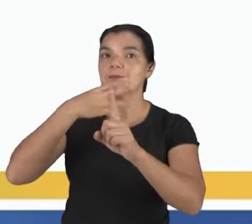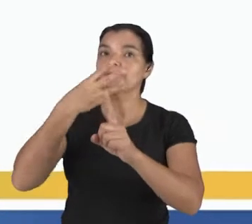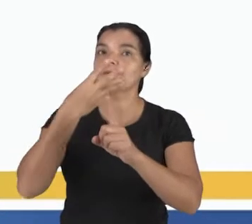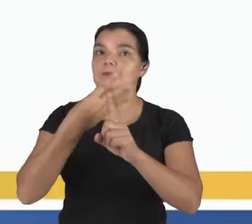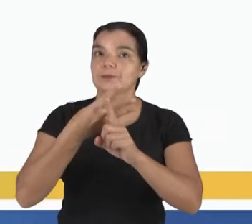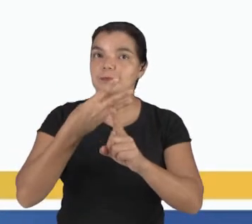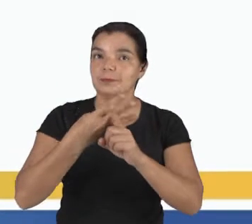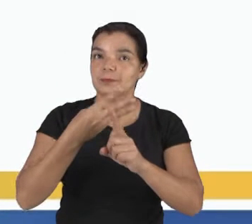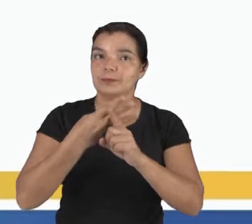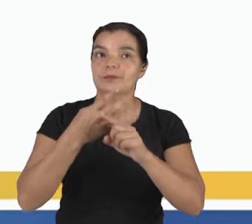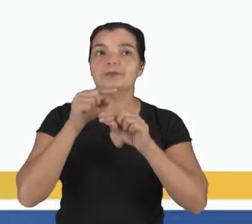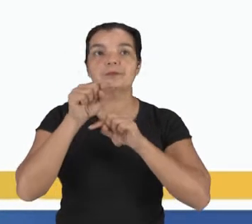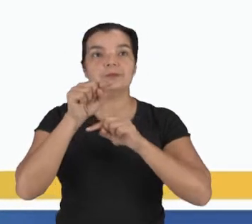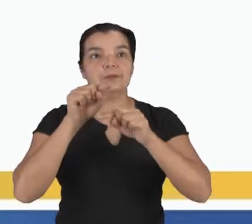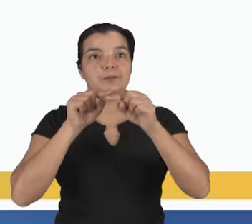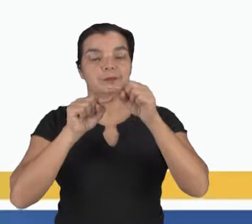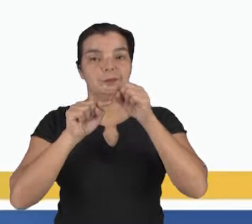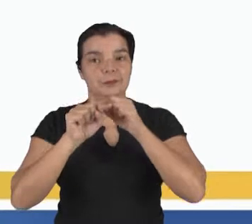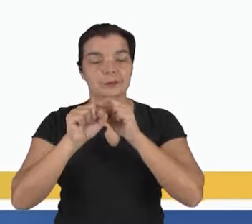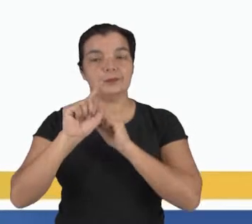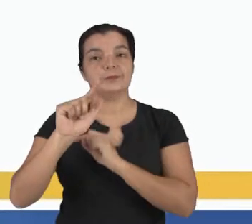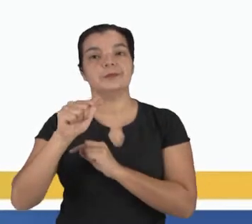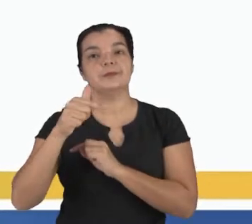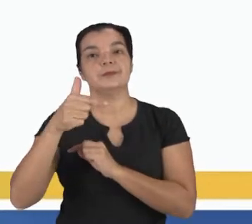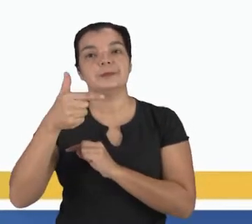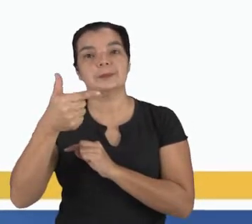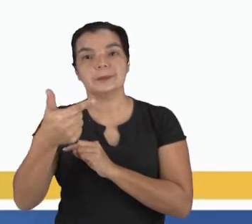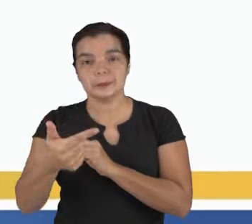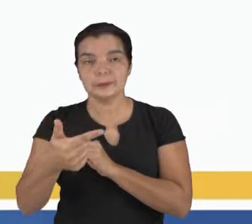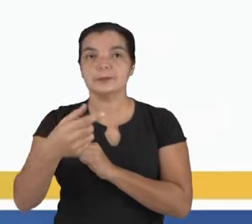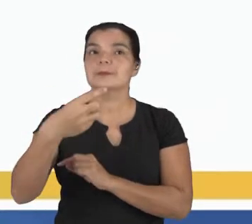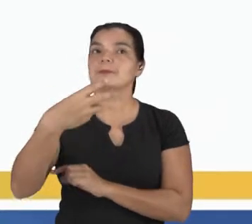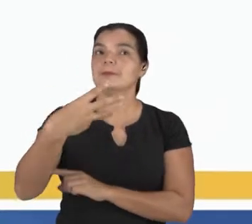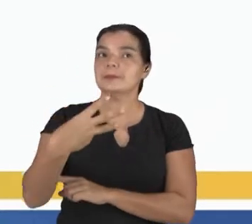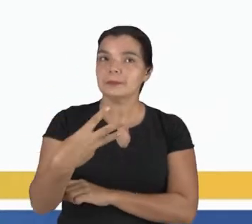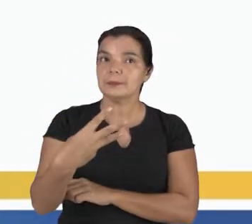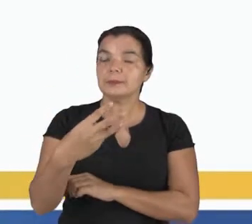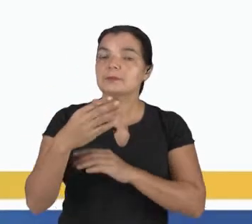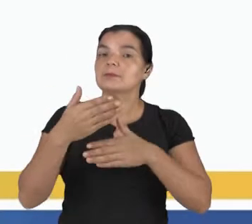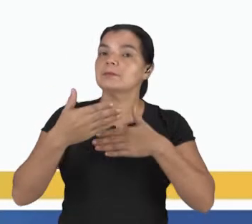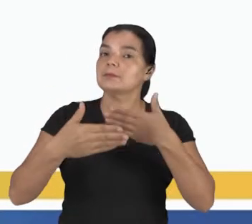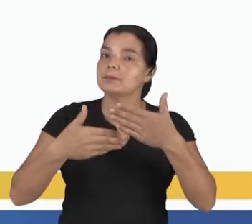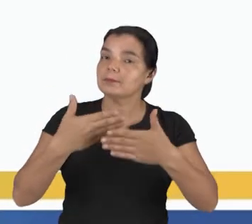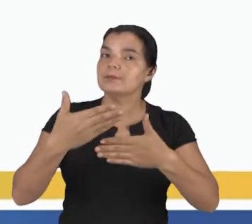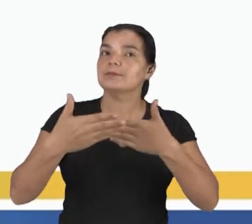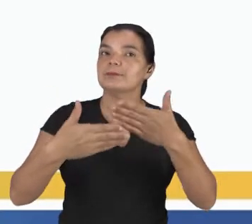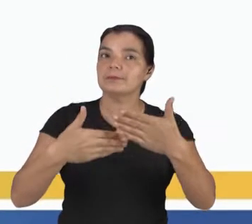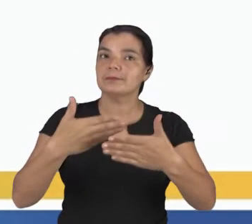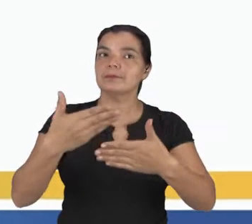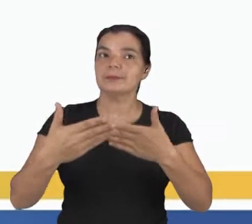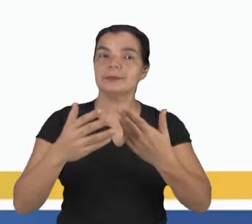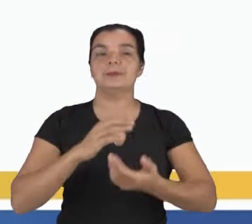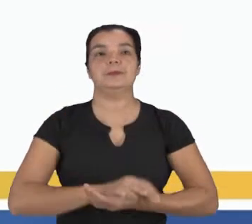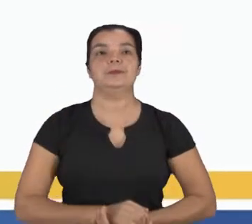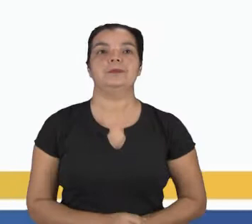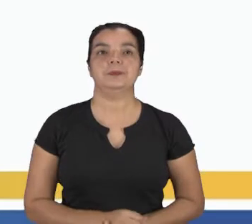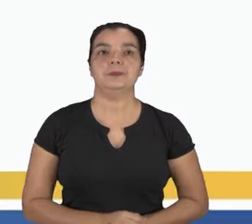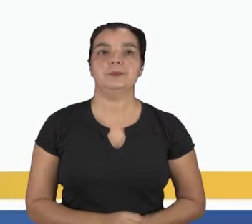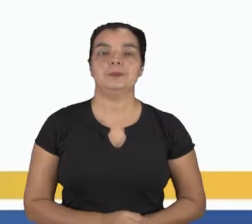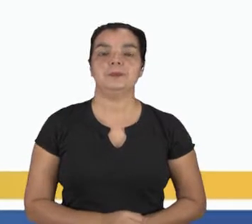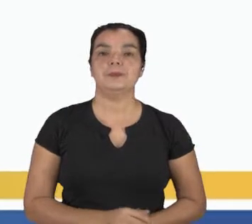uma delas, devemos dividir a outra por 3. E assim